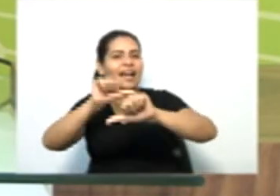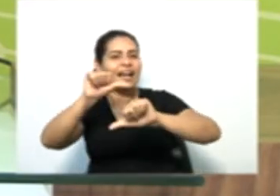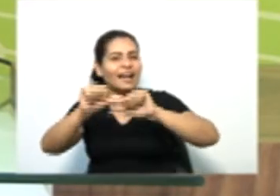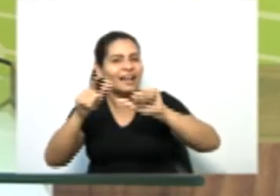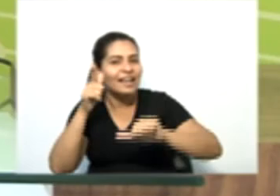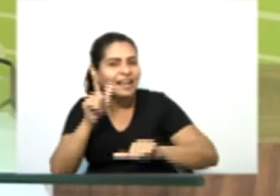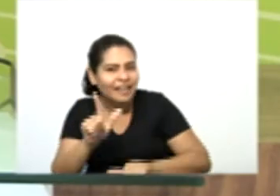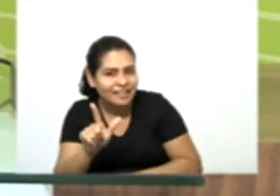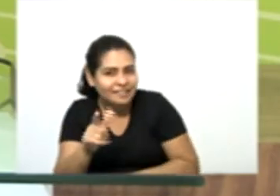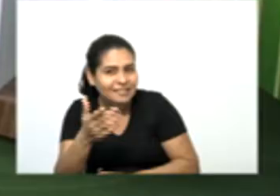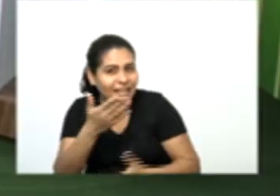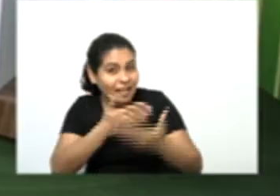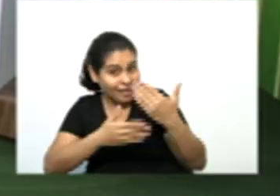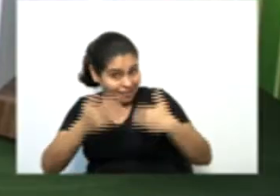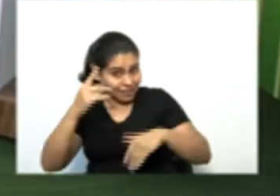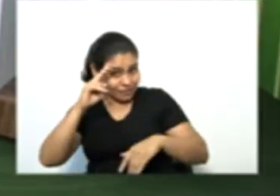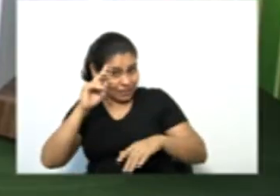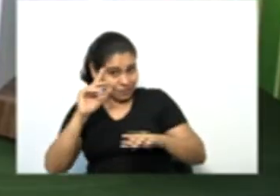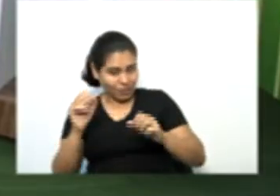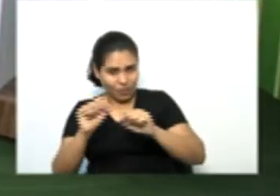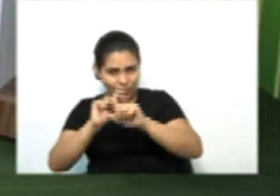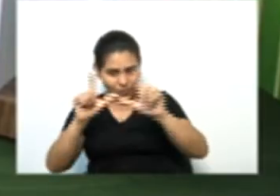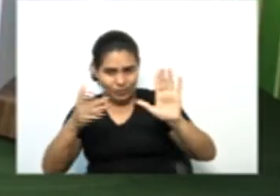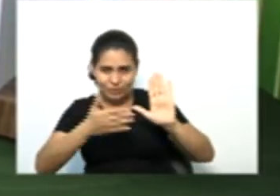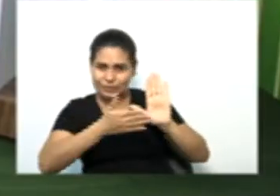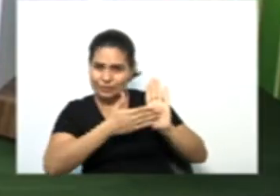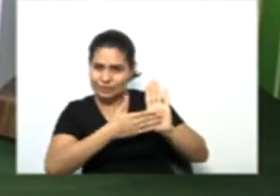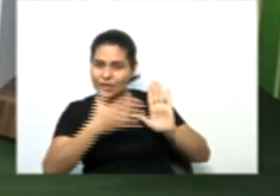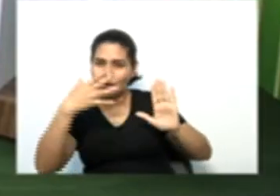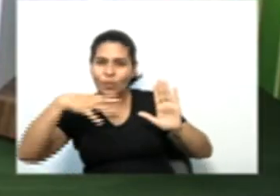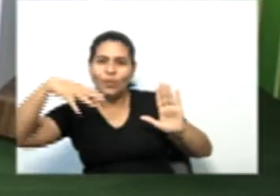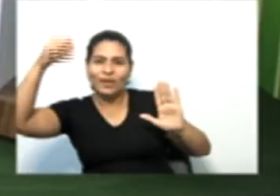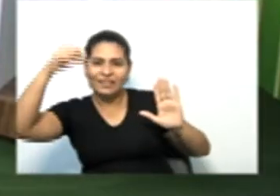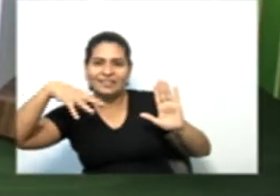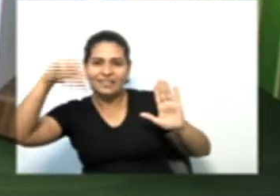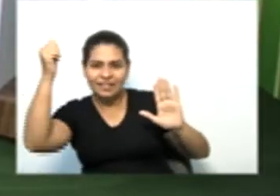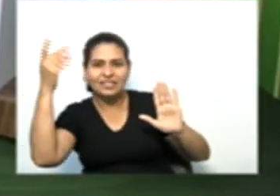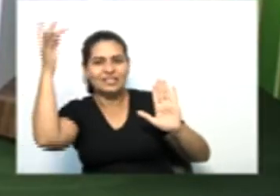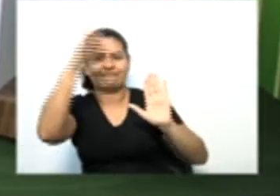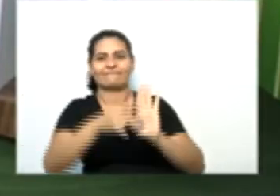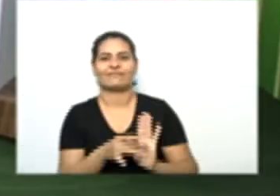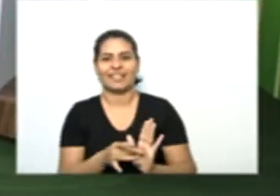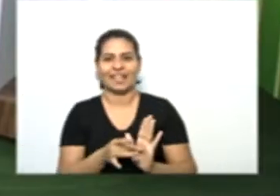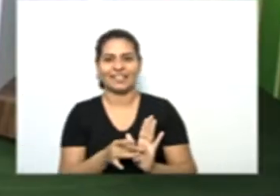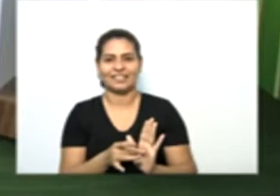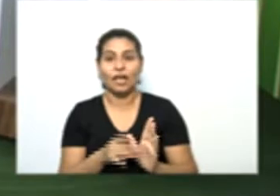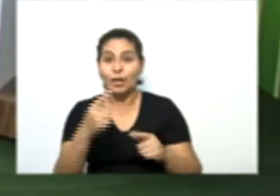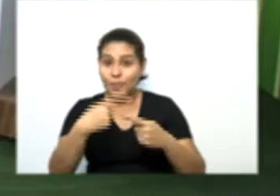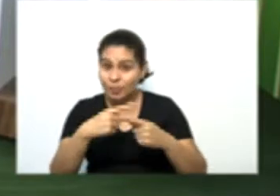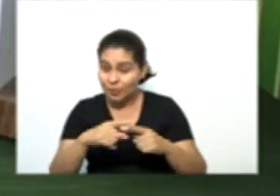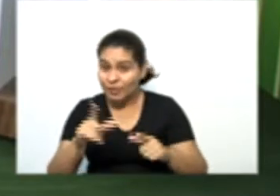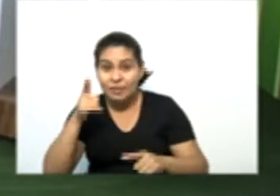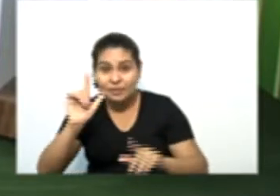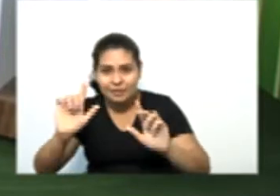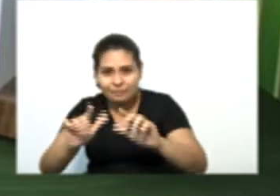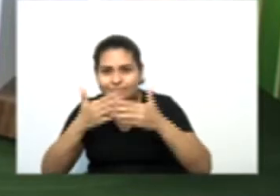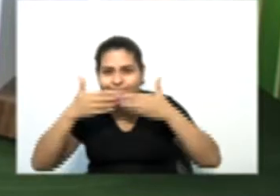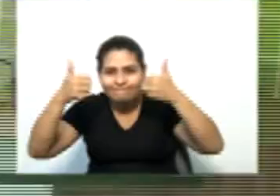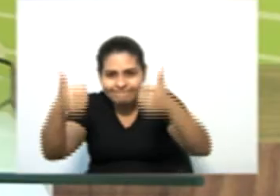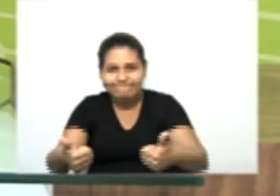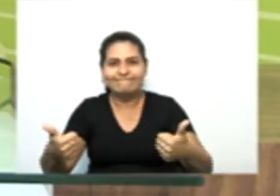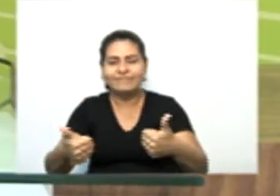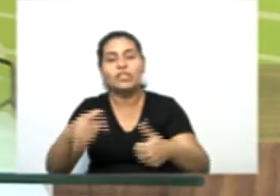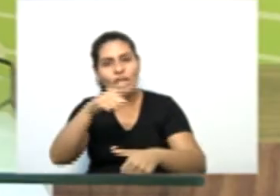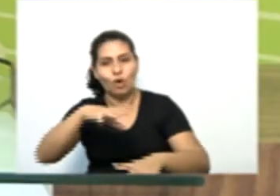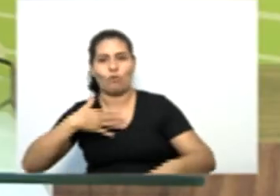que a gente enfatizou em 2 slides hoje, o ganha-ganha realmente se concretize. Porque a negociação de sucesso é isso. Você